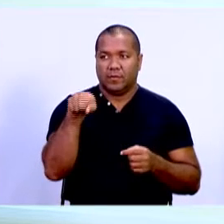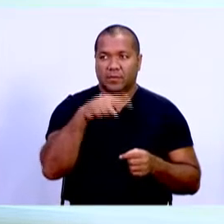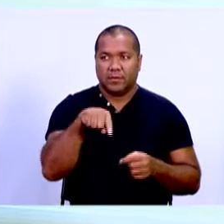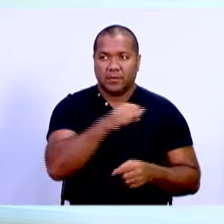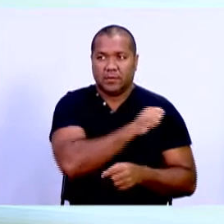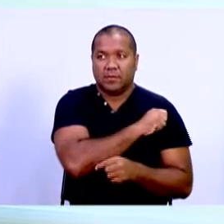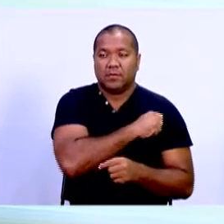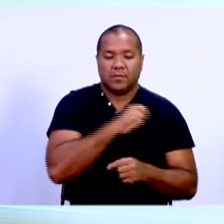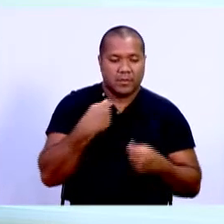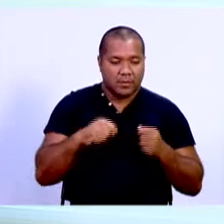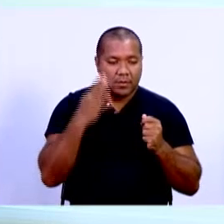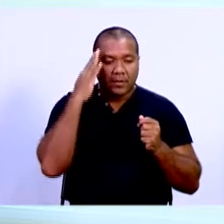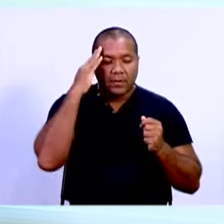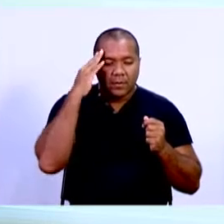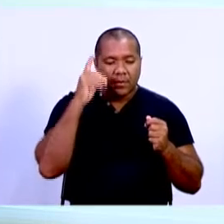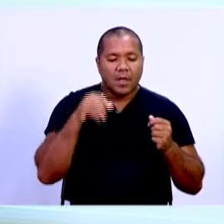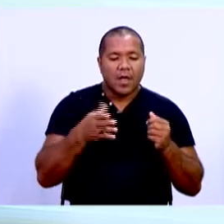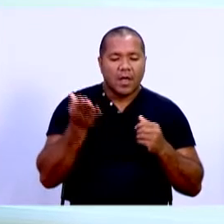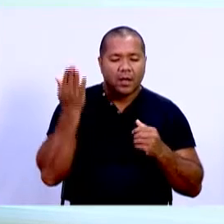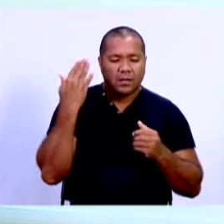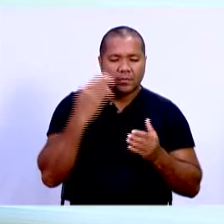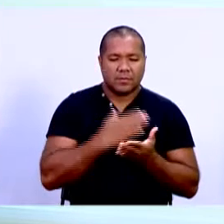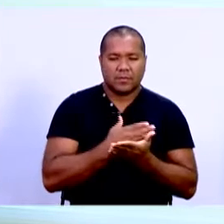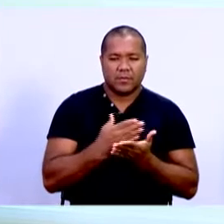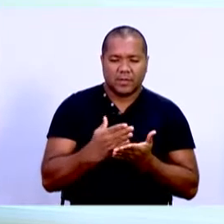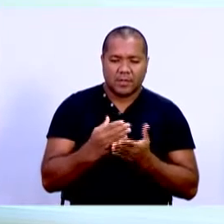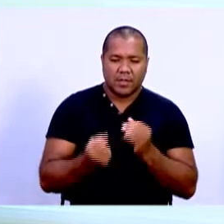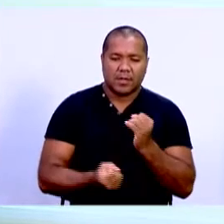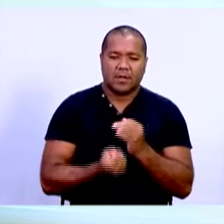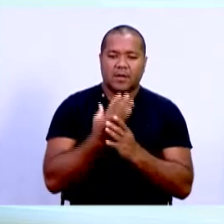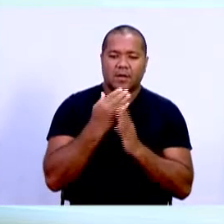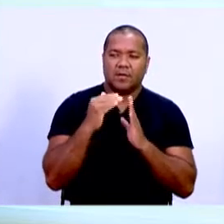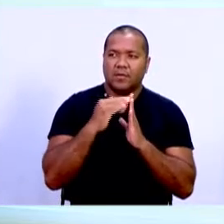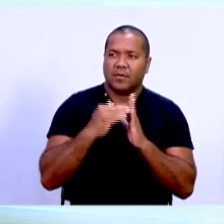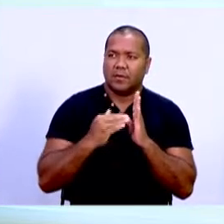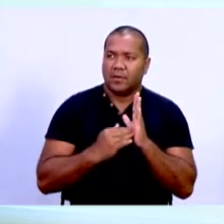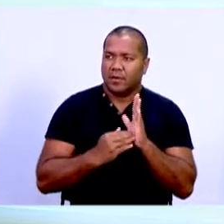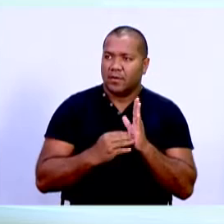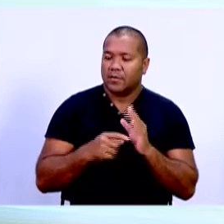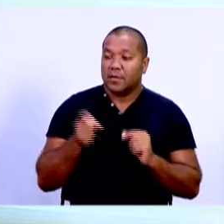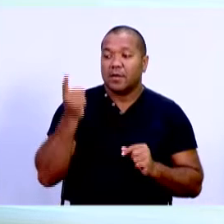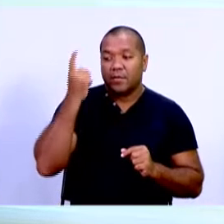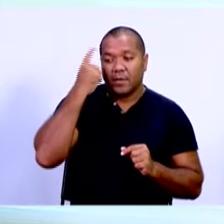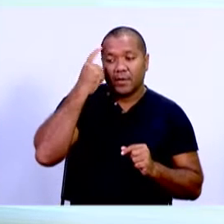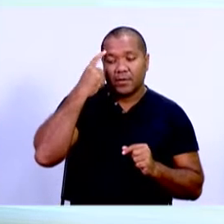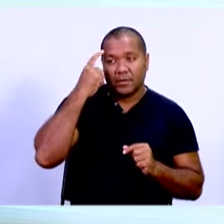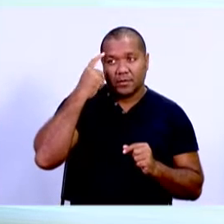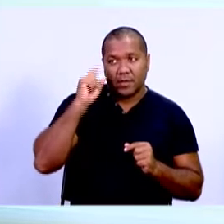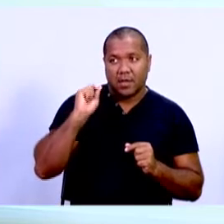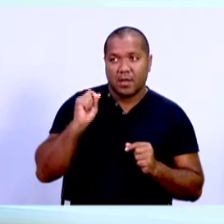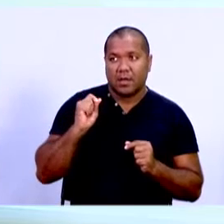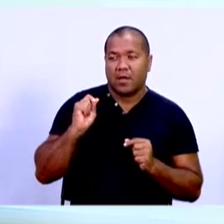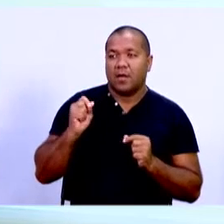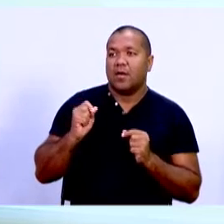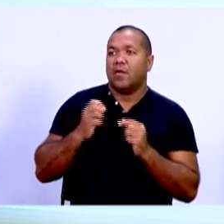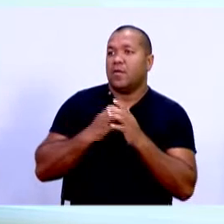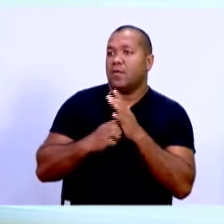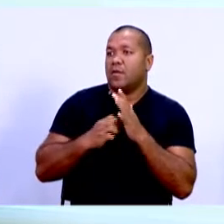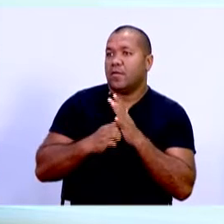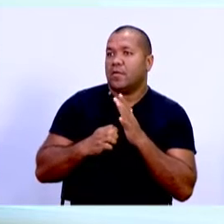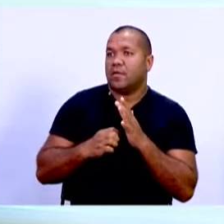antes de você começar a desenvolver um produto, um software que vai atender a alguém, a instituição, uma